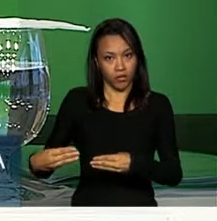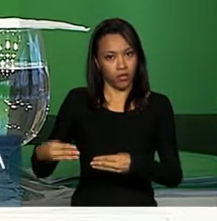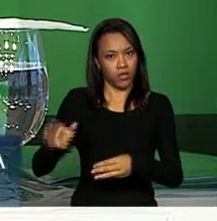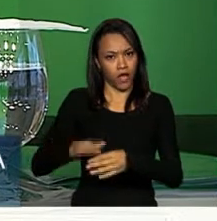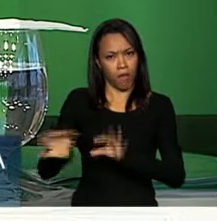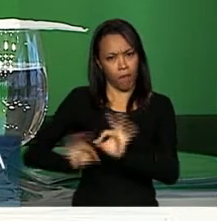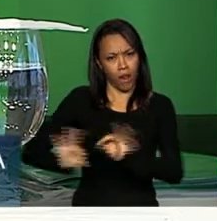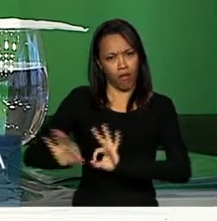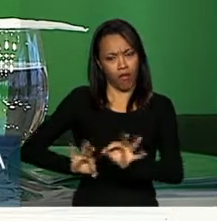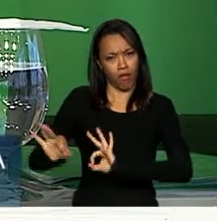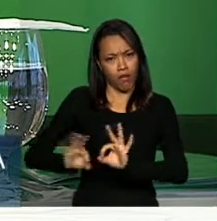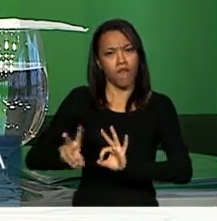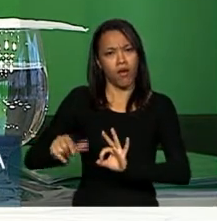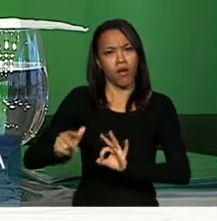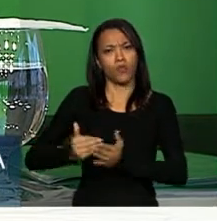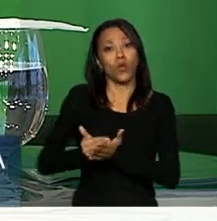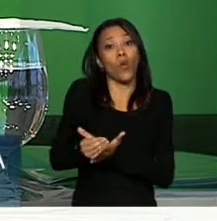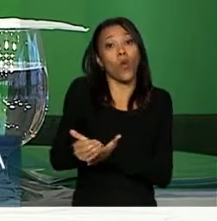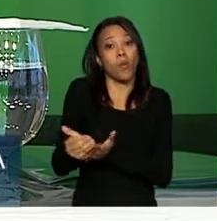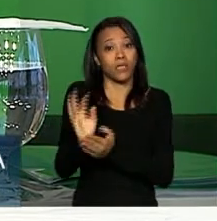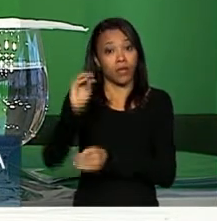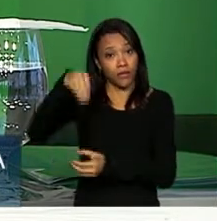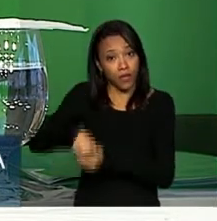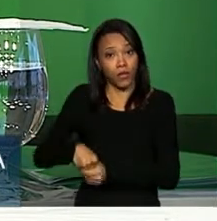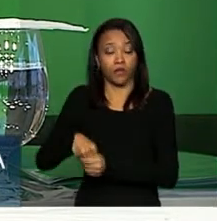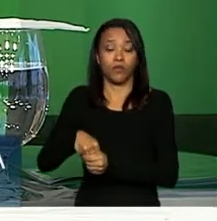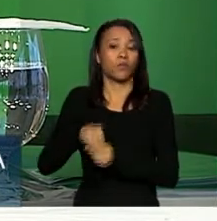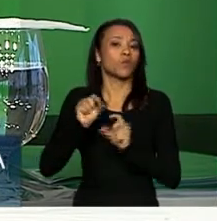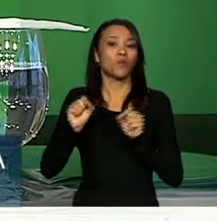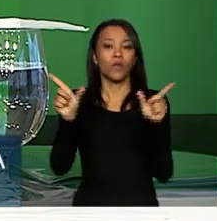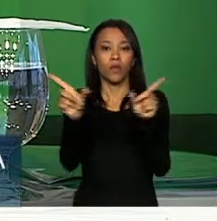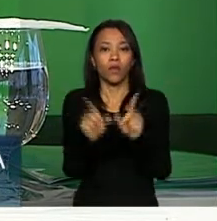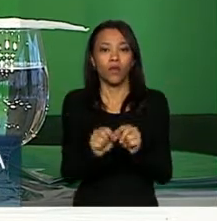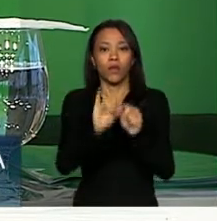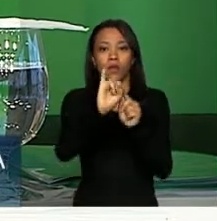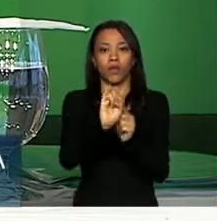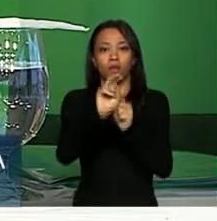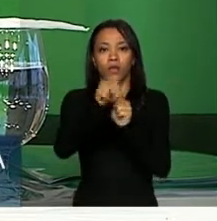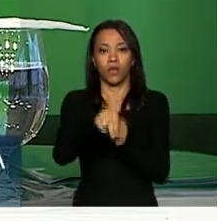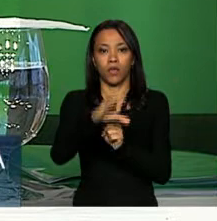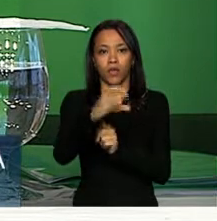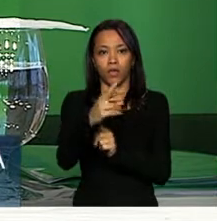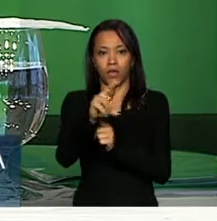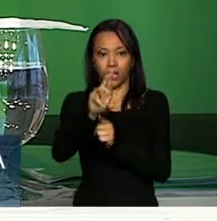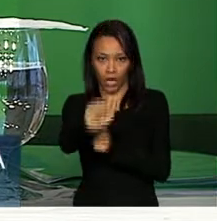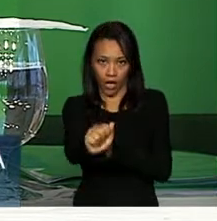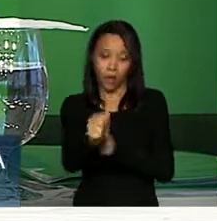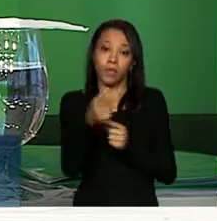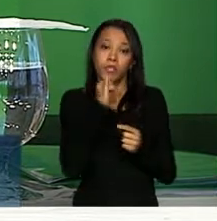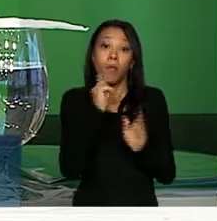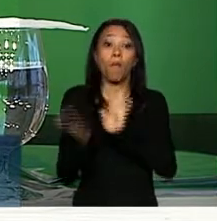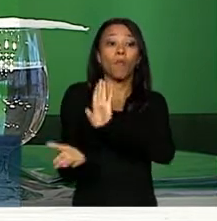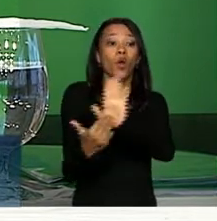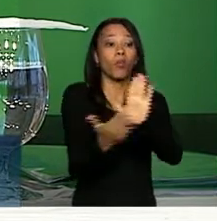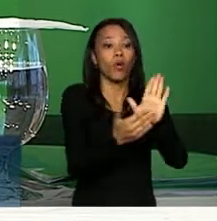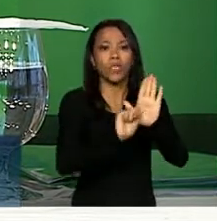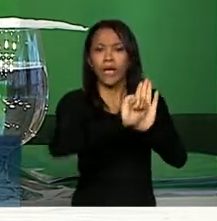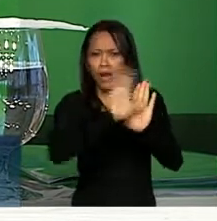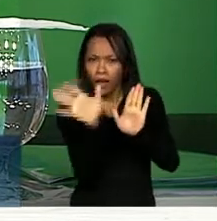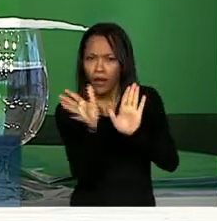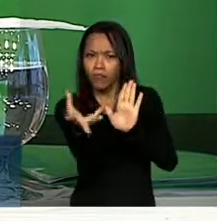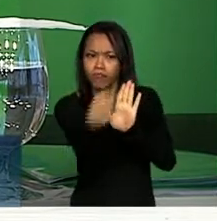comandando, nós vamos iniciar o planejamento interno da gestão do INCRA, onde propostas mais, digamos, concretas deverão surgir para